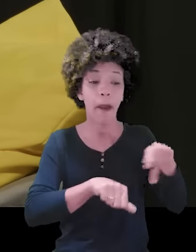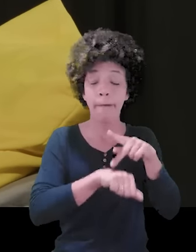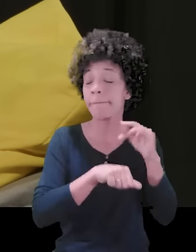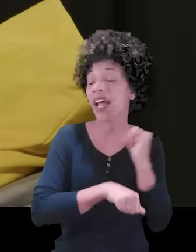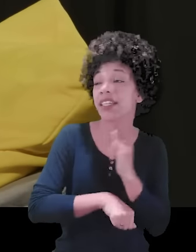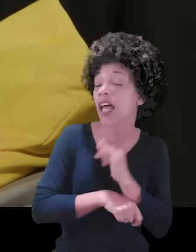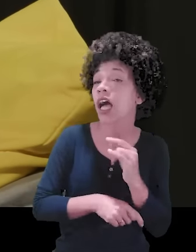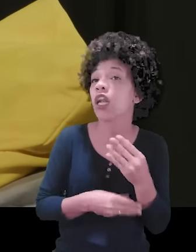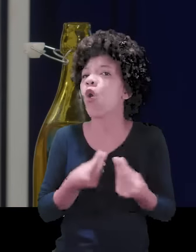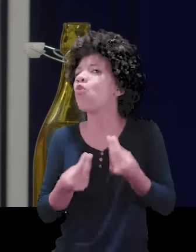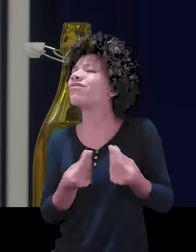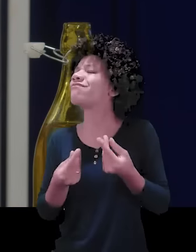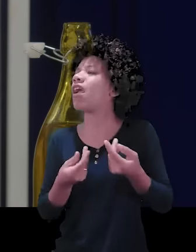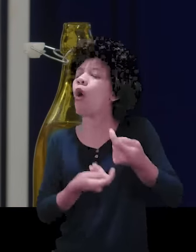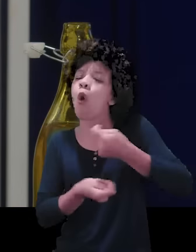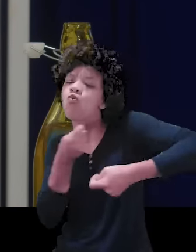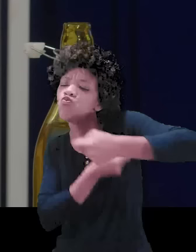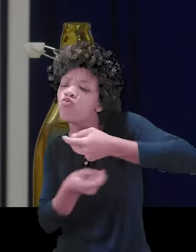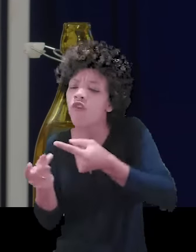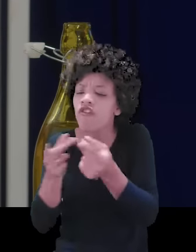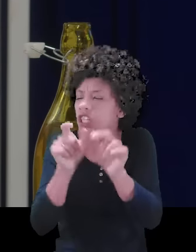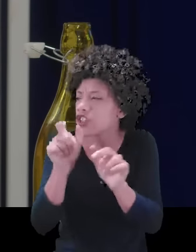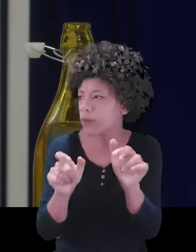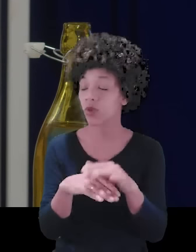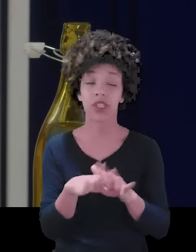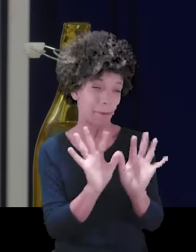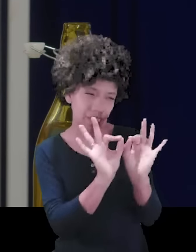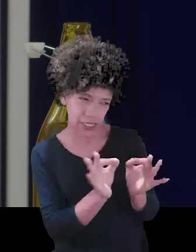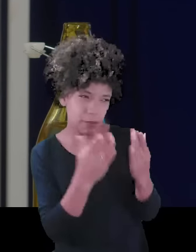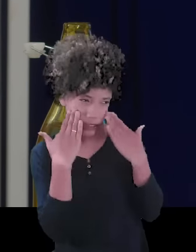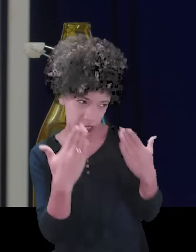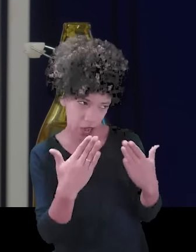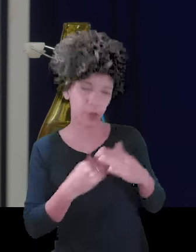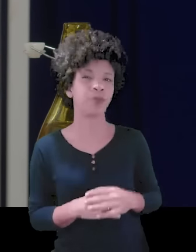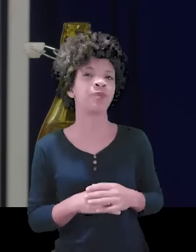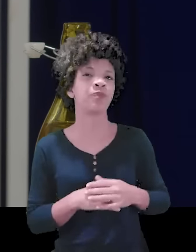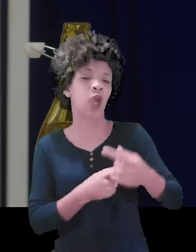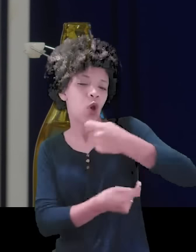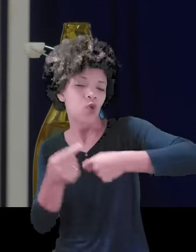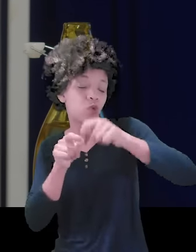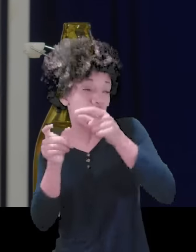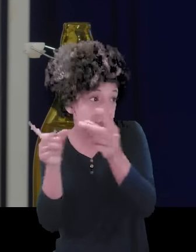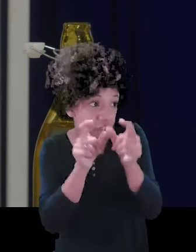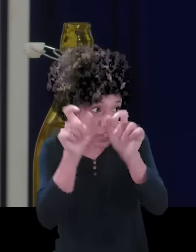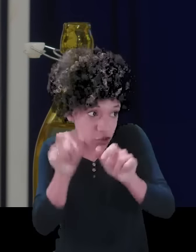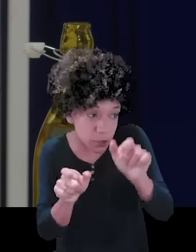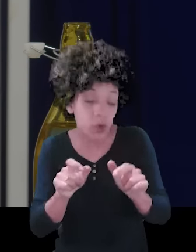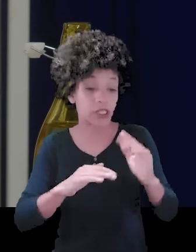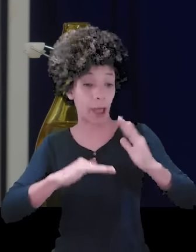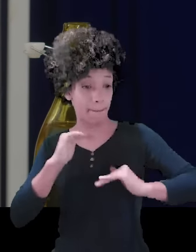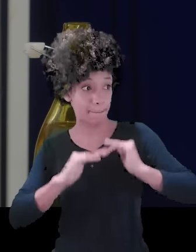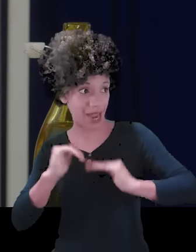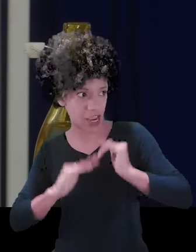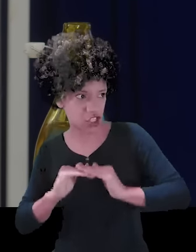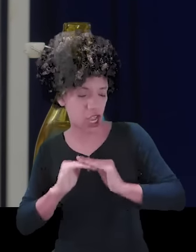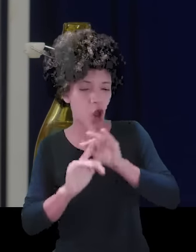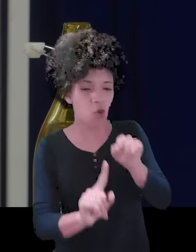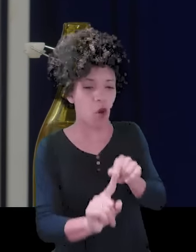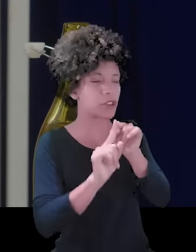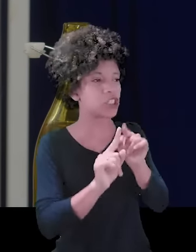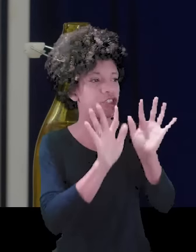o que que é o tráfico humano Esse é pode tentar deixar bem simples o tráfico humano ele é uma ação com um